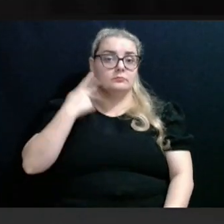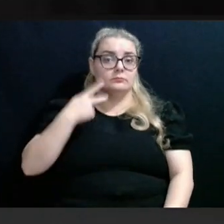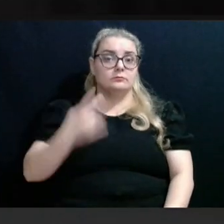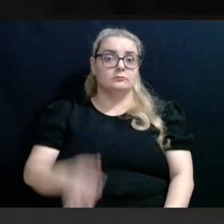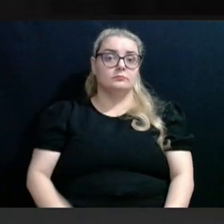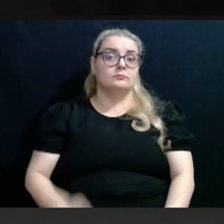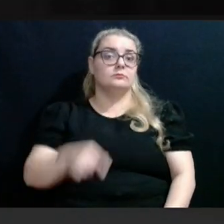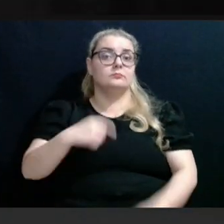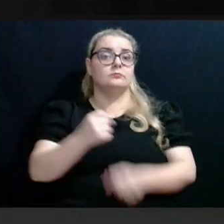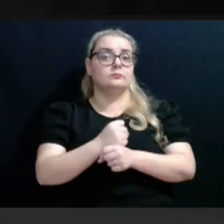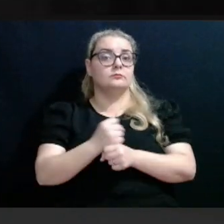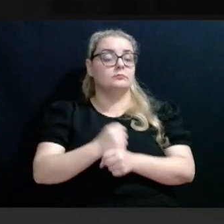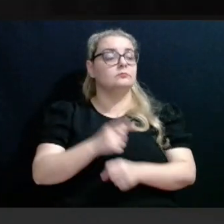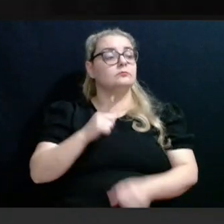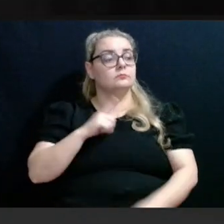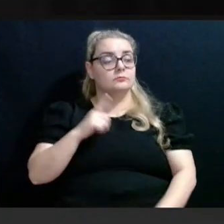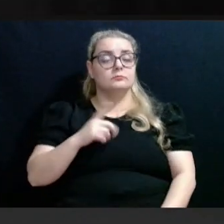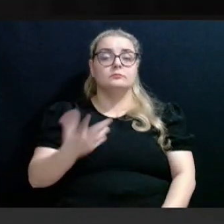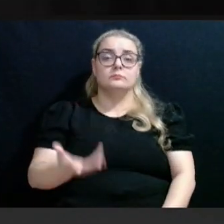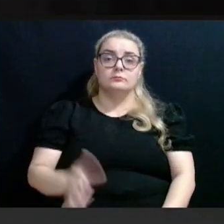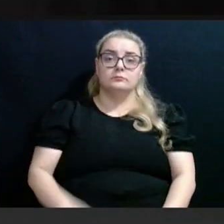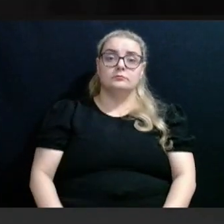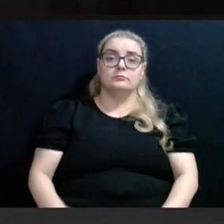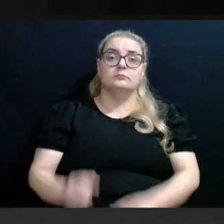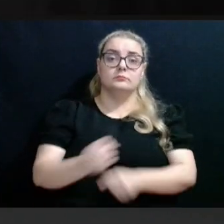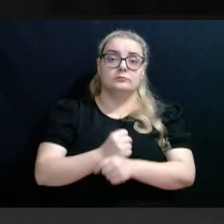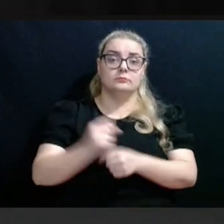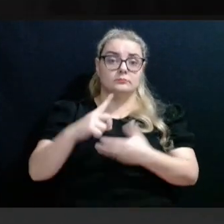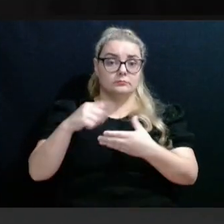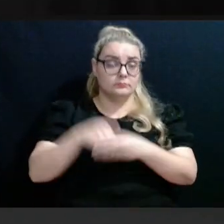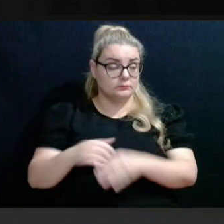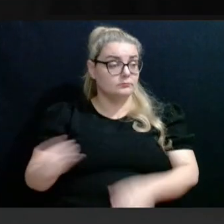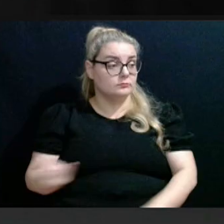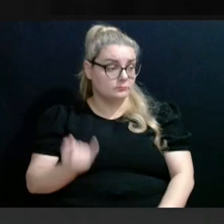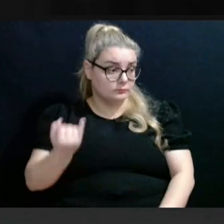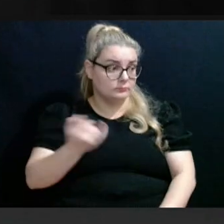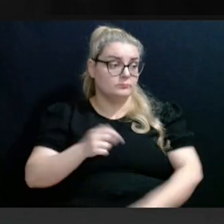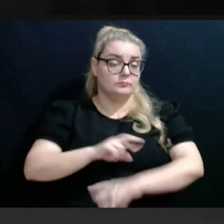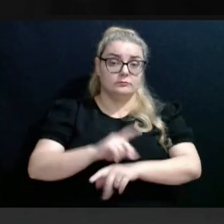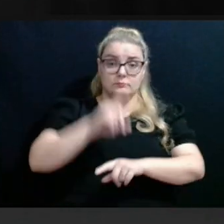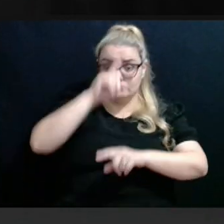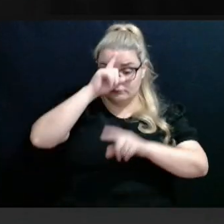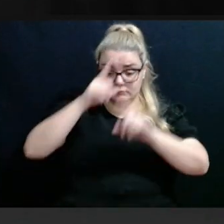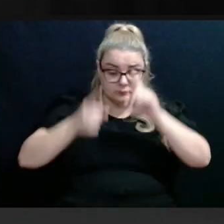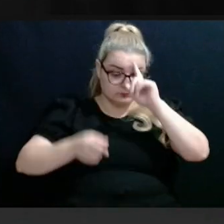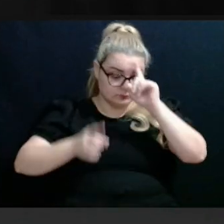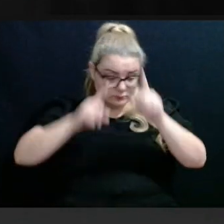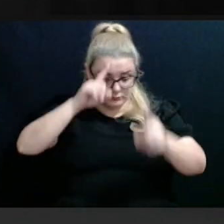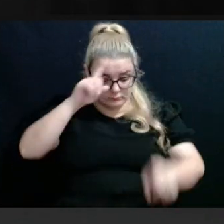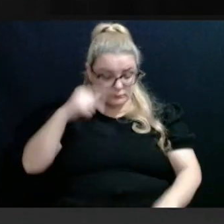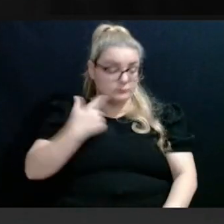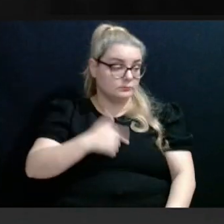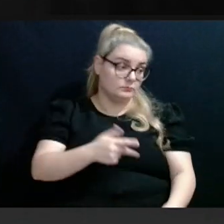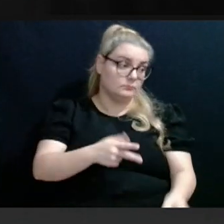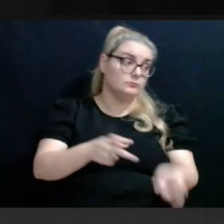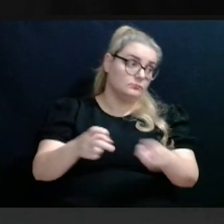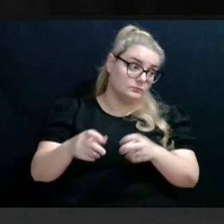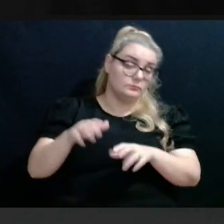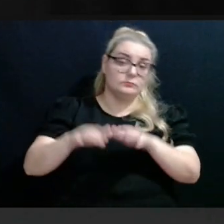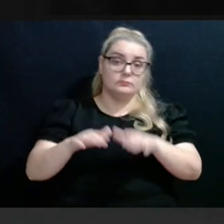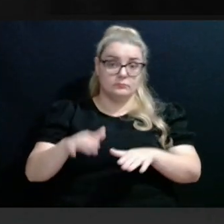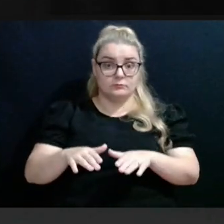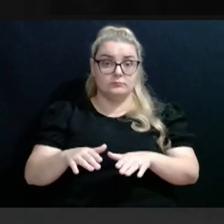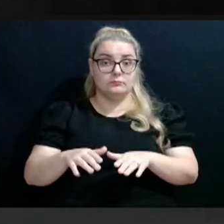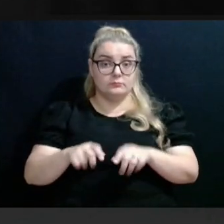Nós temos aí um ano eleitoral importante, com muitas decisões. A gente percebe que muitas vezes isso já